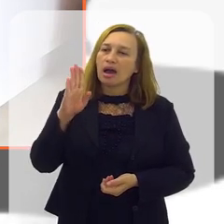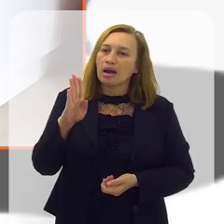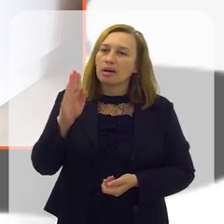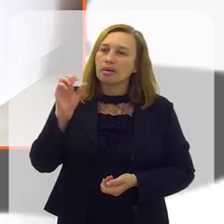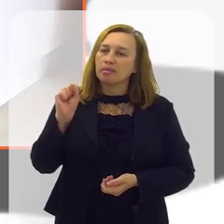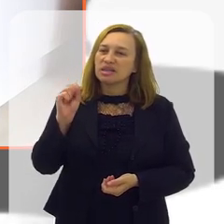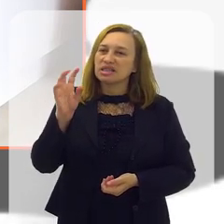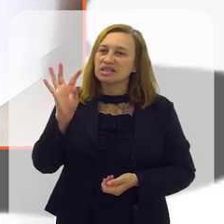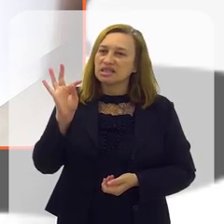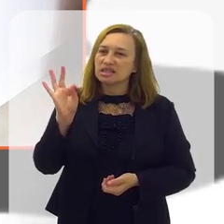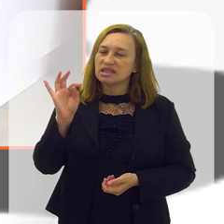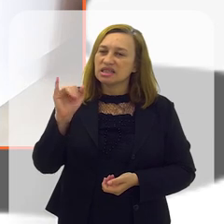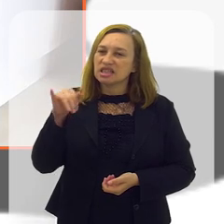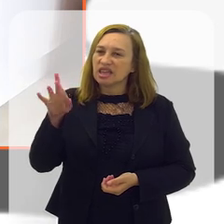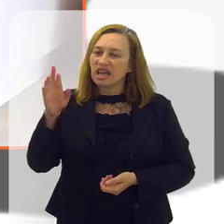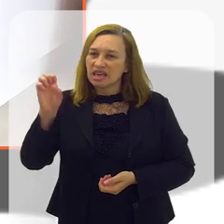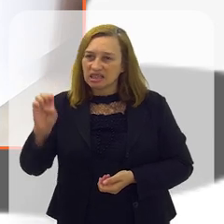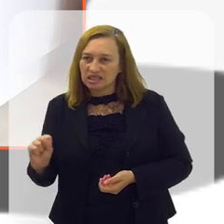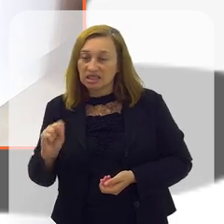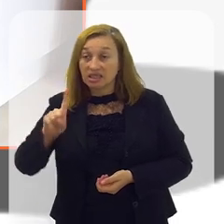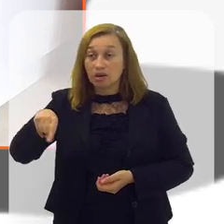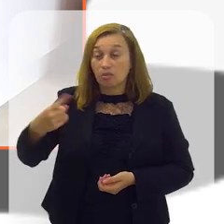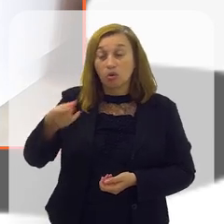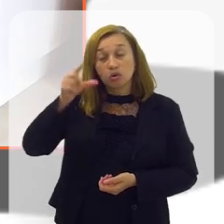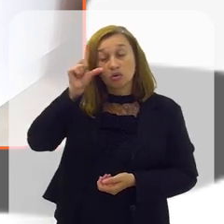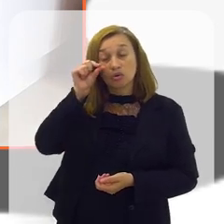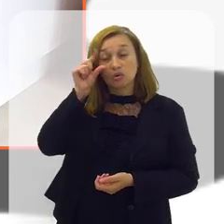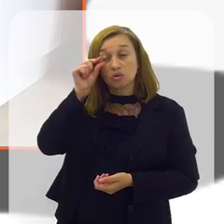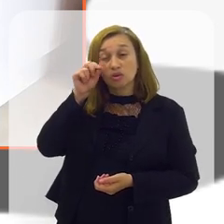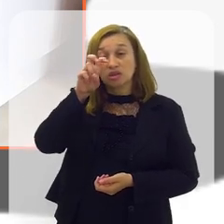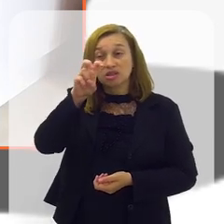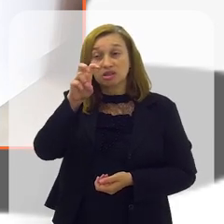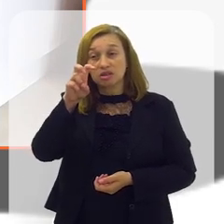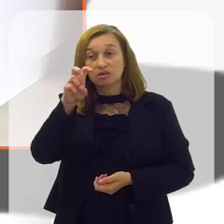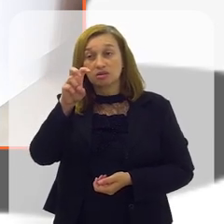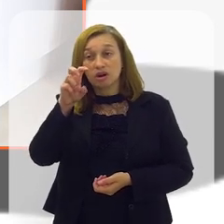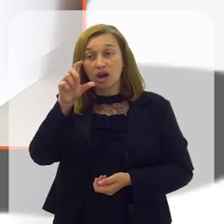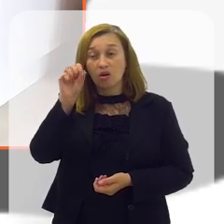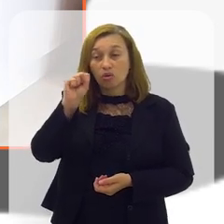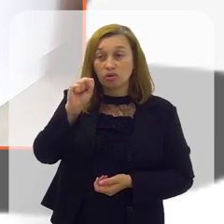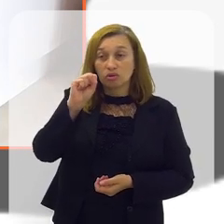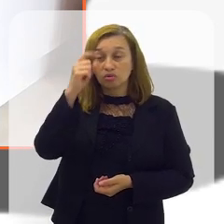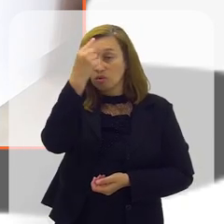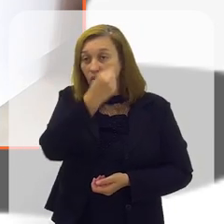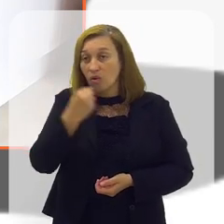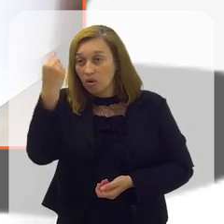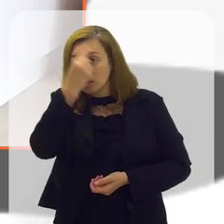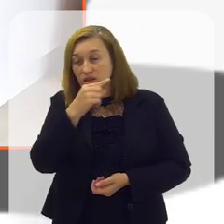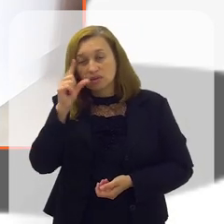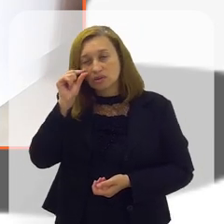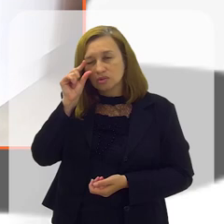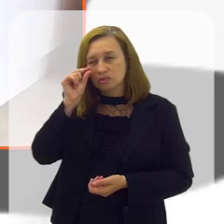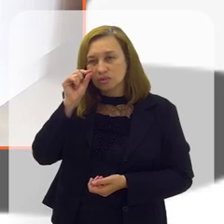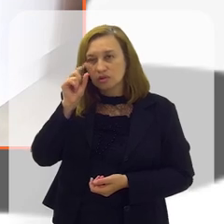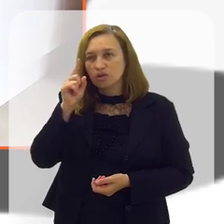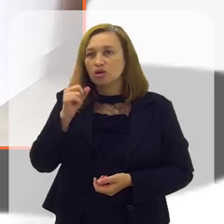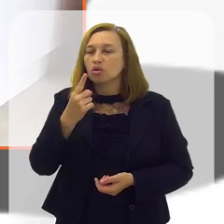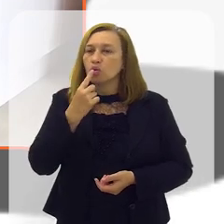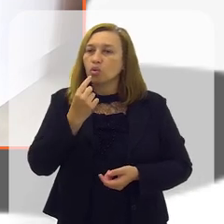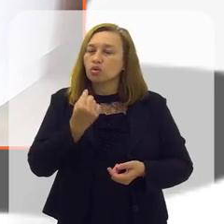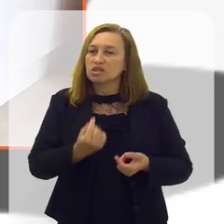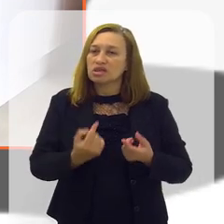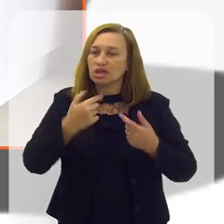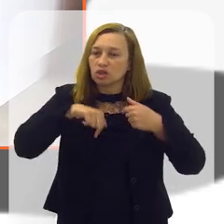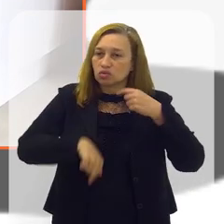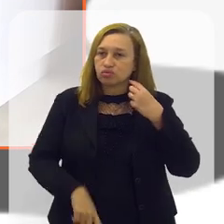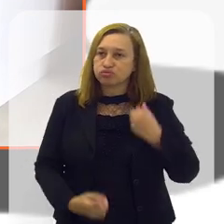A abstinência após o sono, que dá em média de 5 a 8 horas, né, pelas pessoas, o